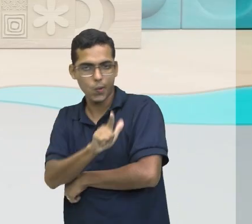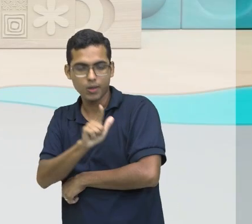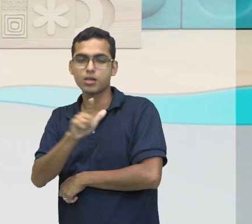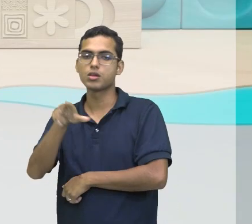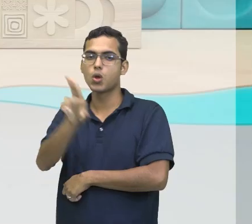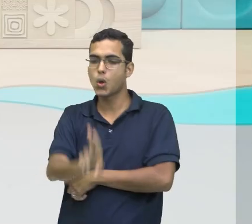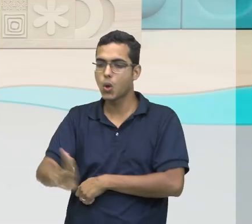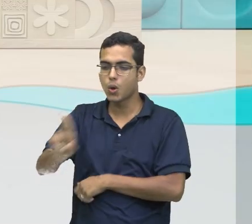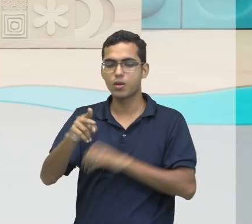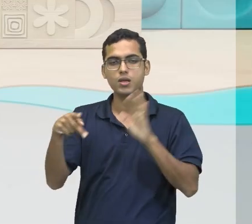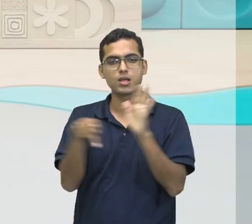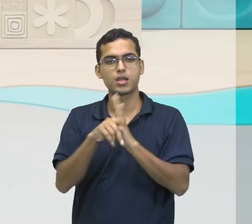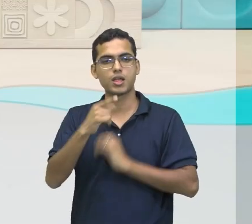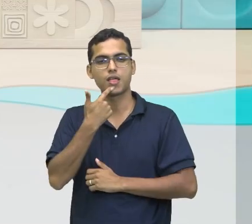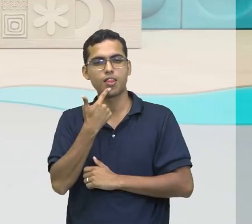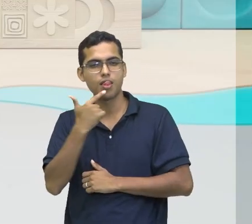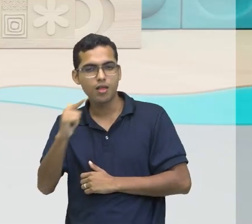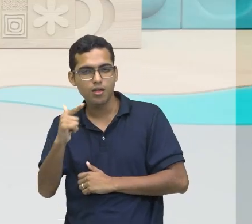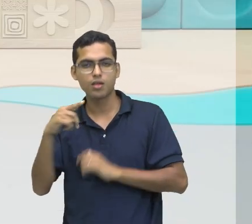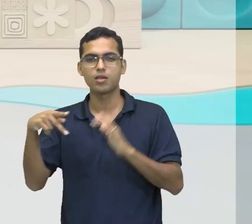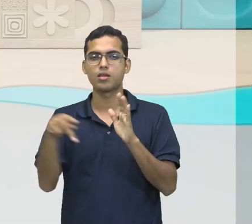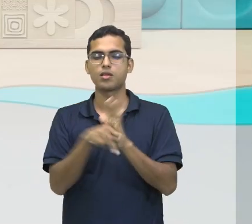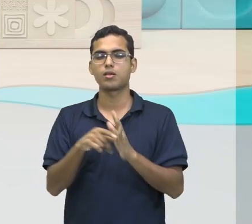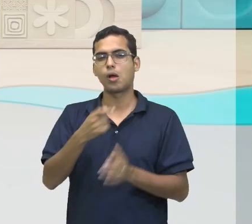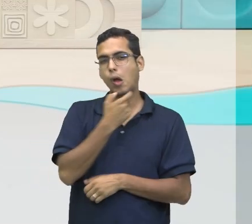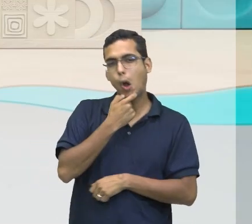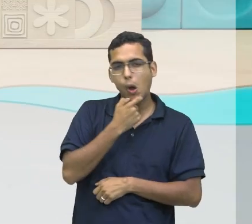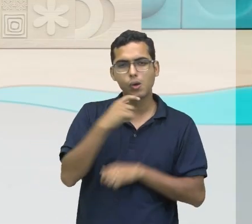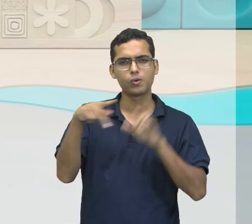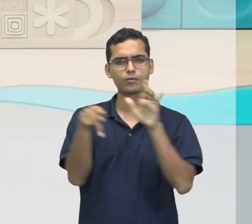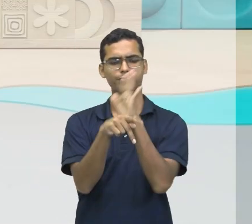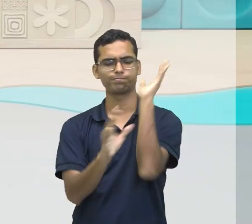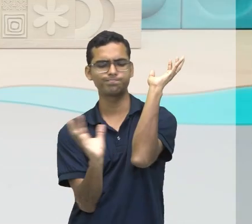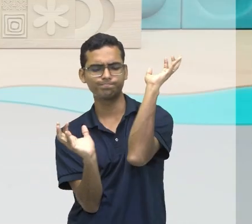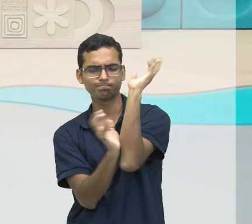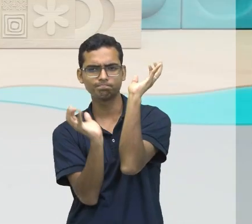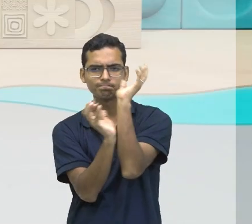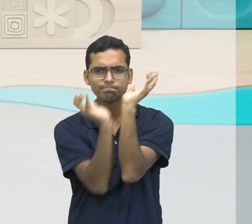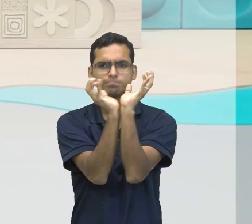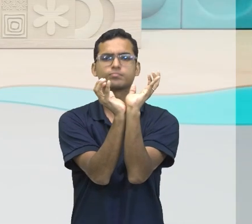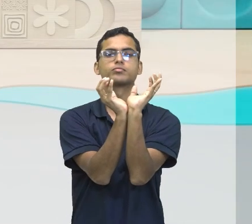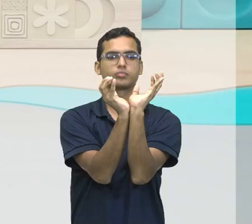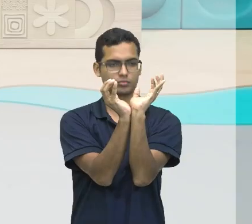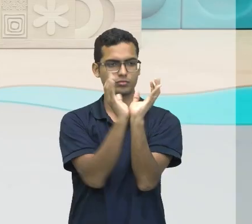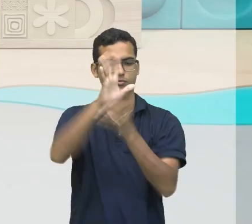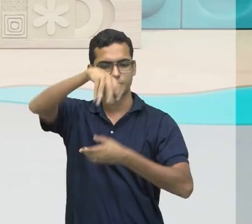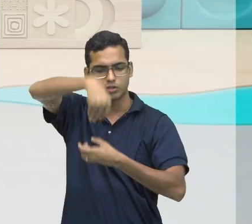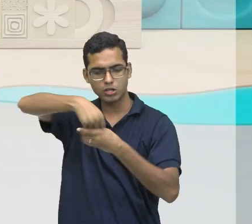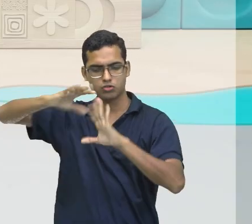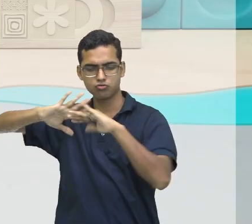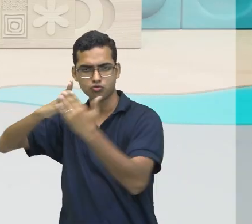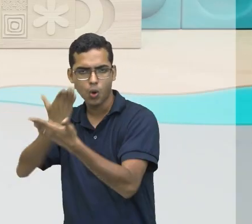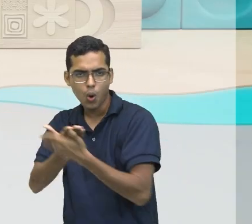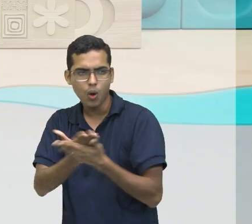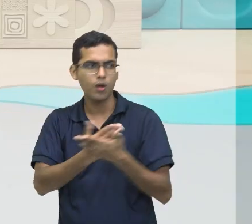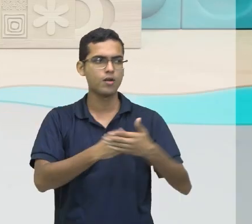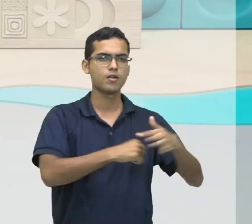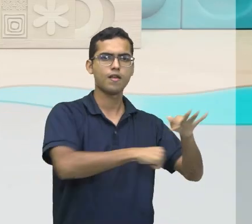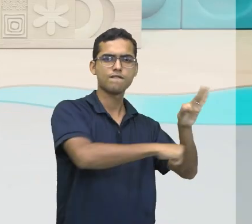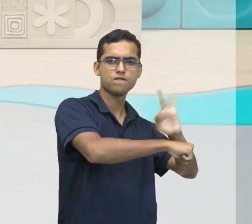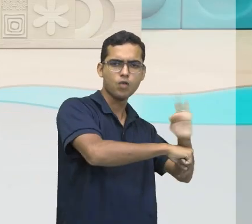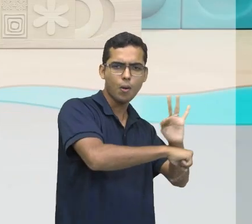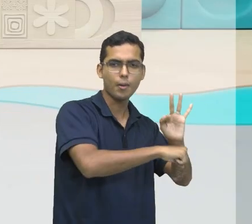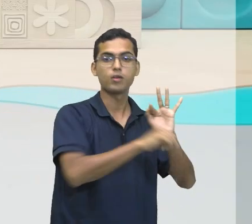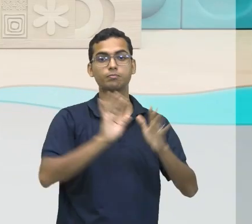burocrática. É aquela língua do poder judiciário, é aquela língua que é utilizada por vezes nas escolas, em situações formais. Mas dentro